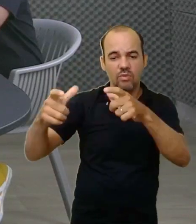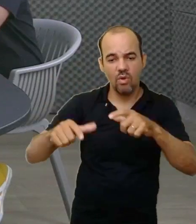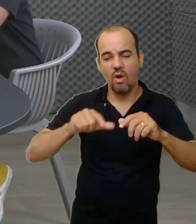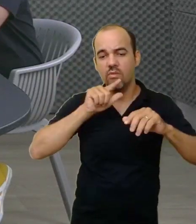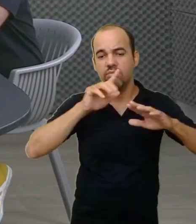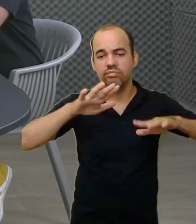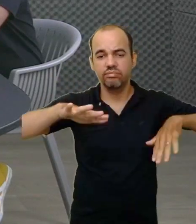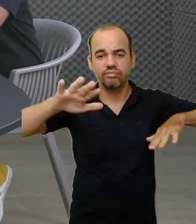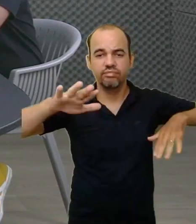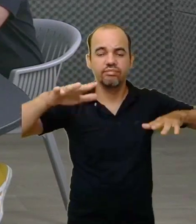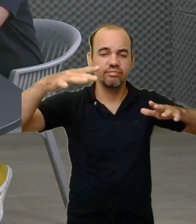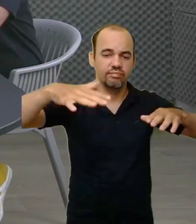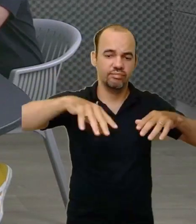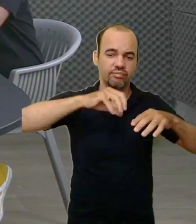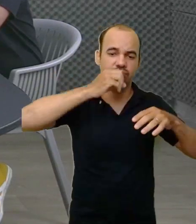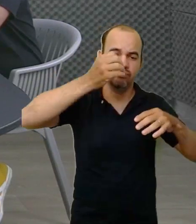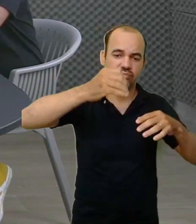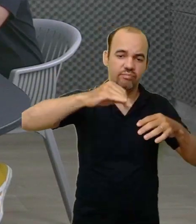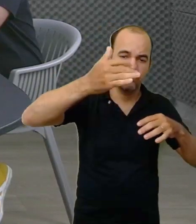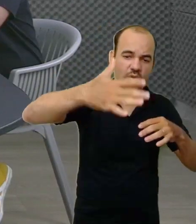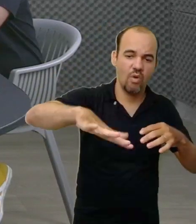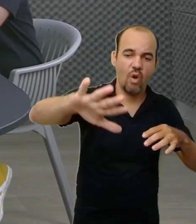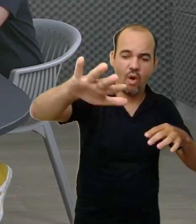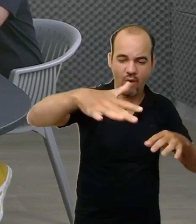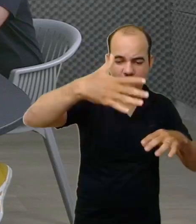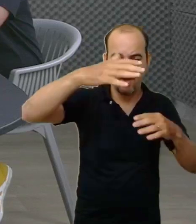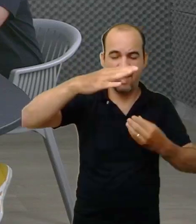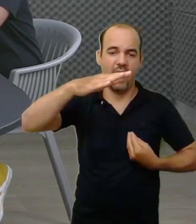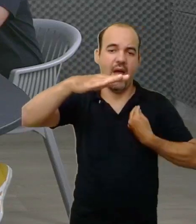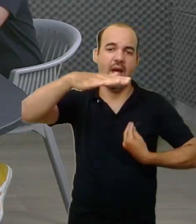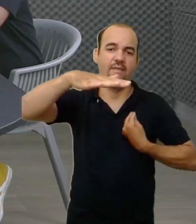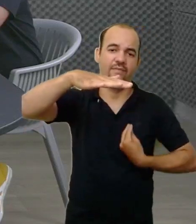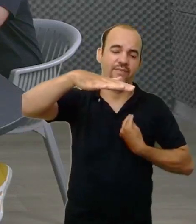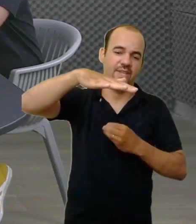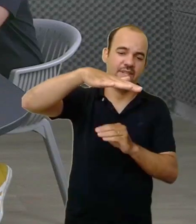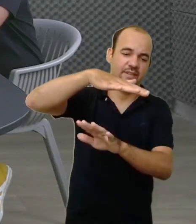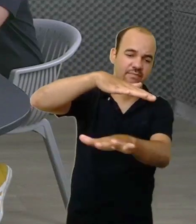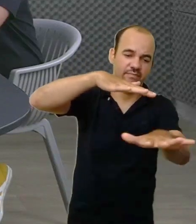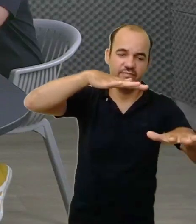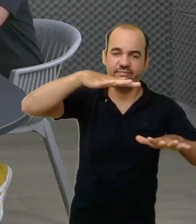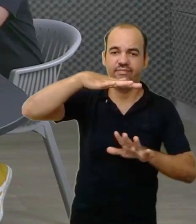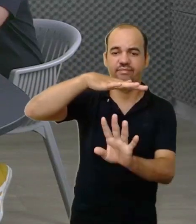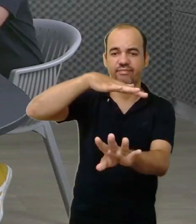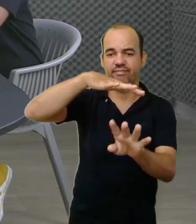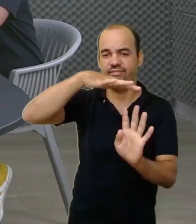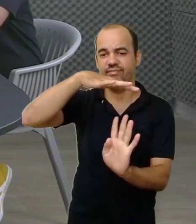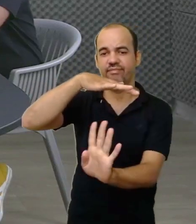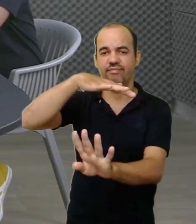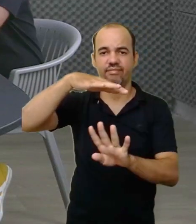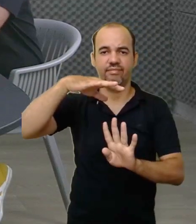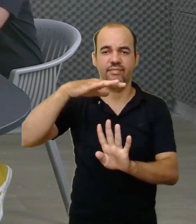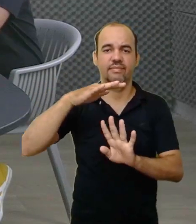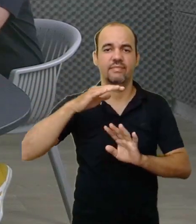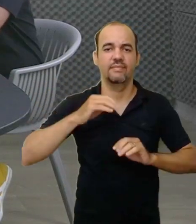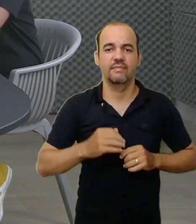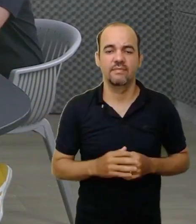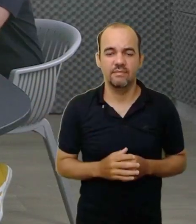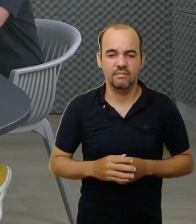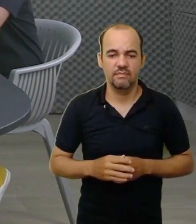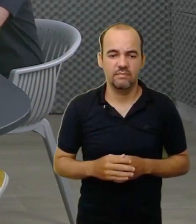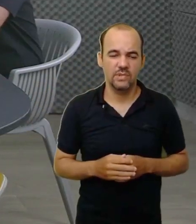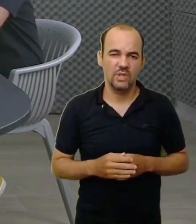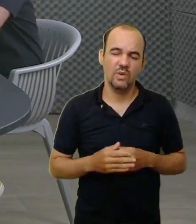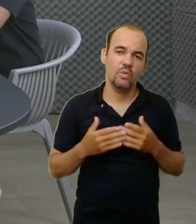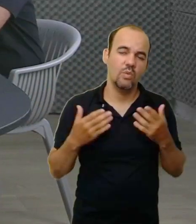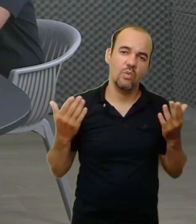trazer soluções, de repente, para algum problema, alguma coisa que esteja acontecendo naquele ambiente. Quais são os impactos